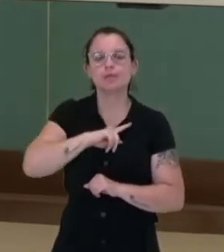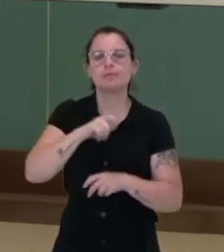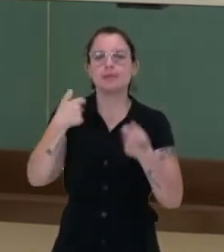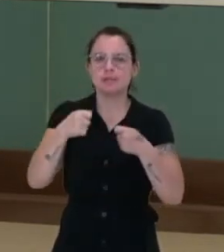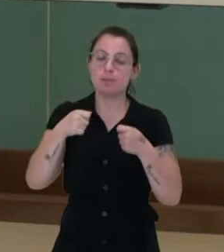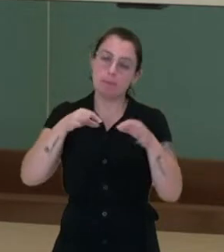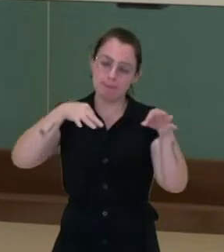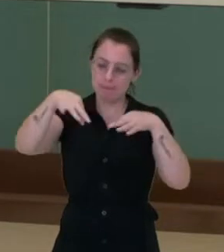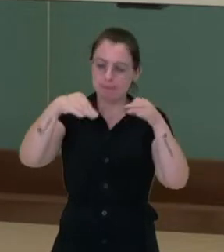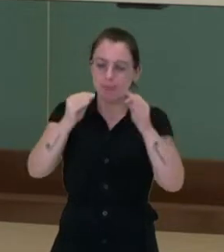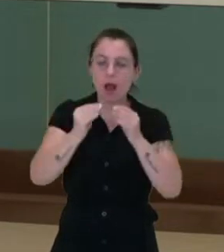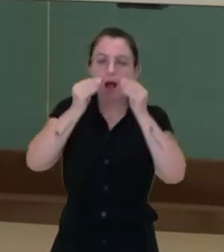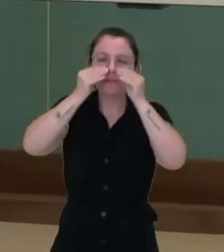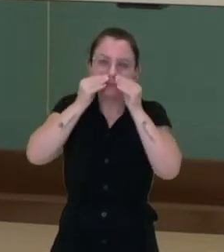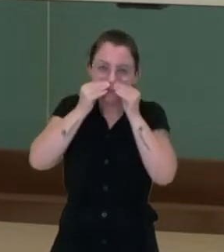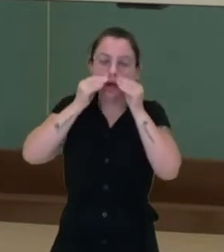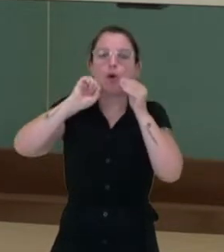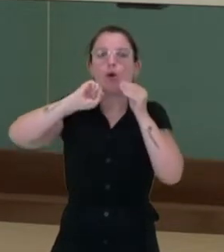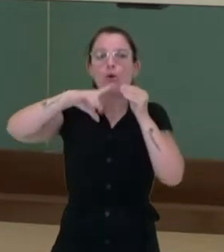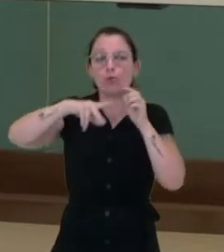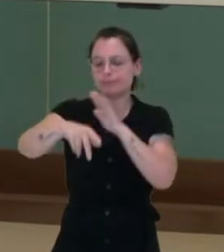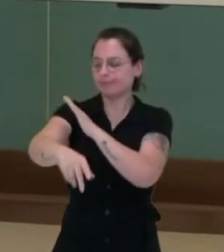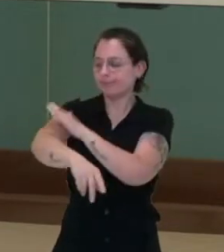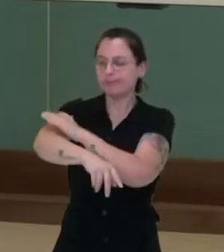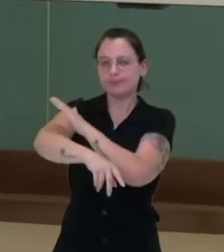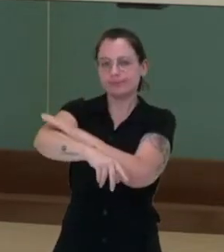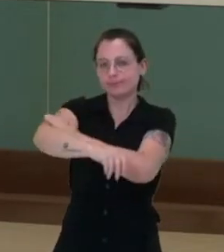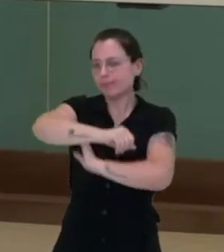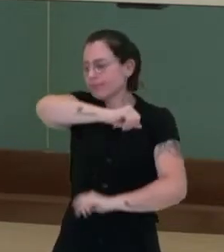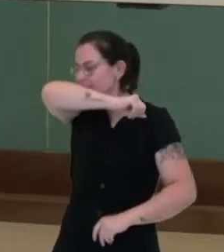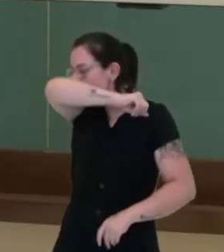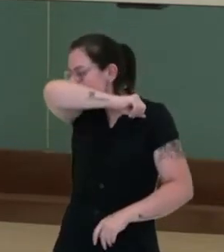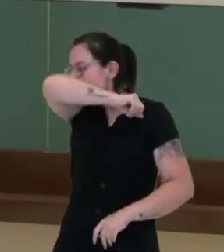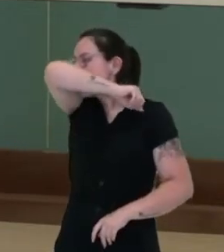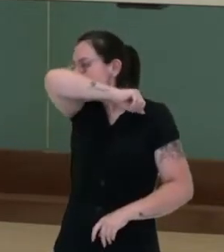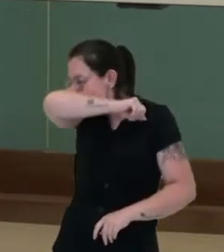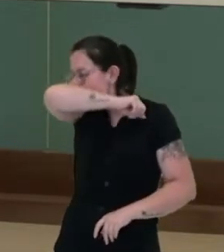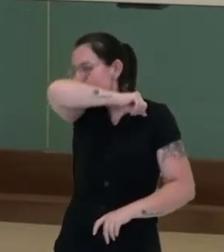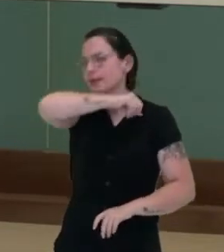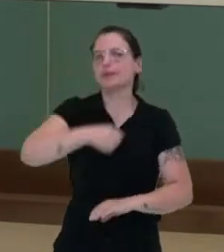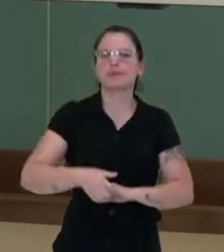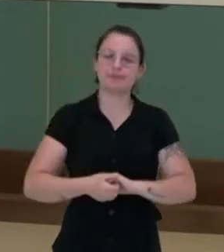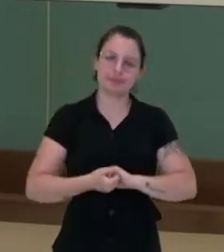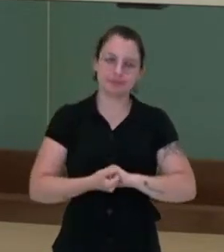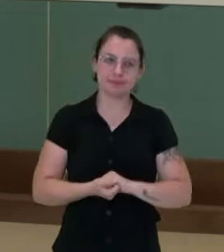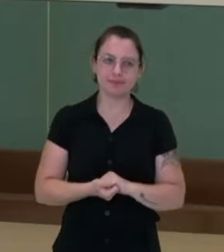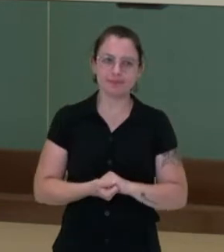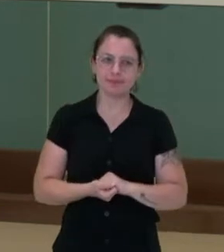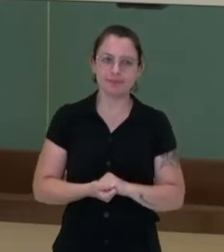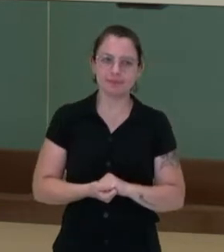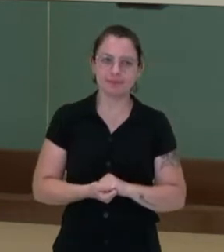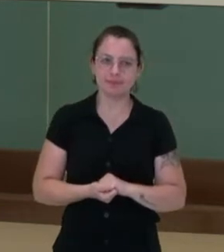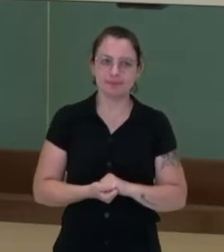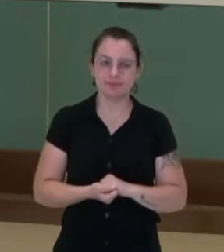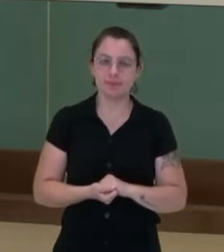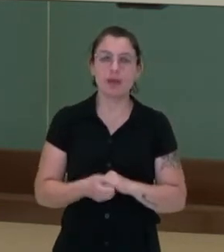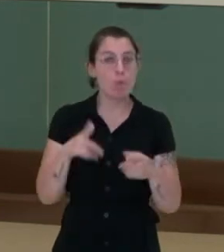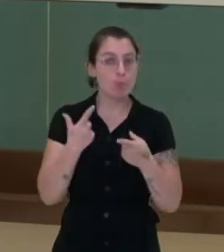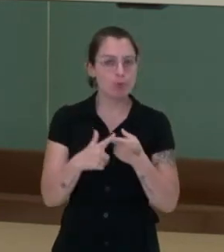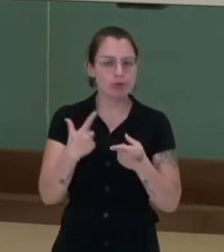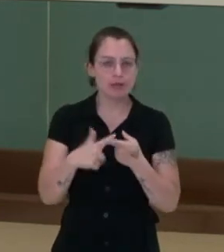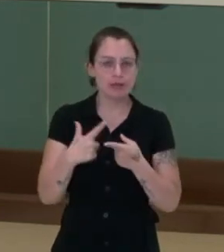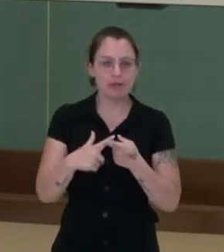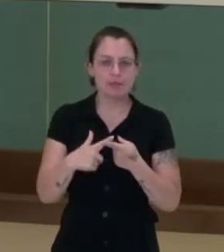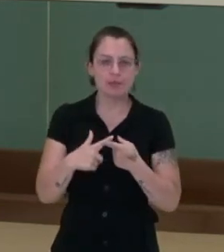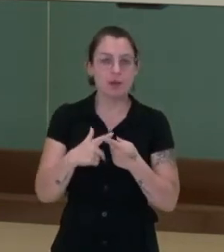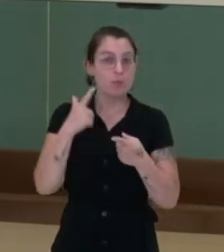lenço, como ela fez, ou com a parte interna do nosso braço. Nós fazemos esse movimento. Por quê?